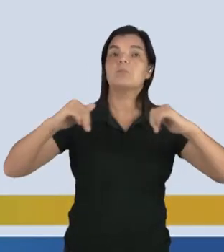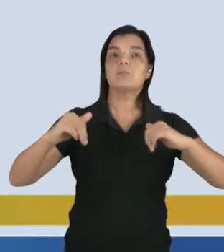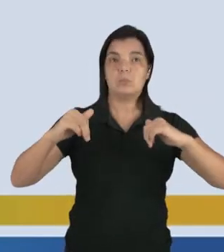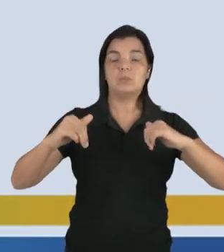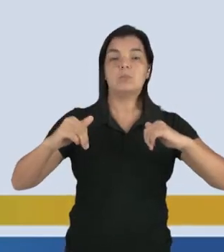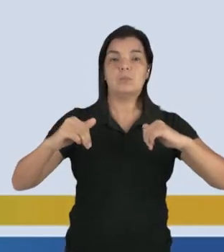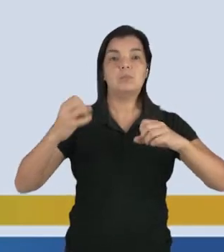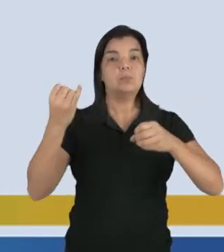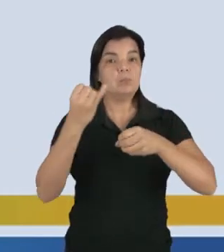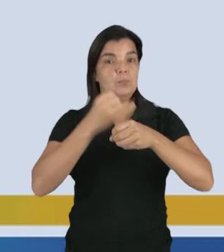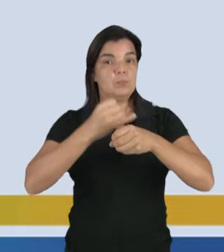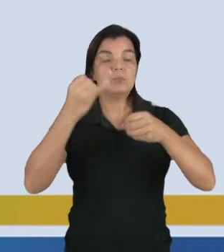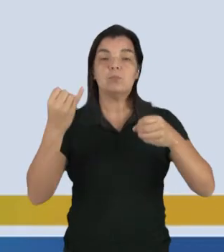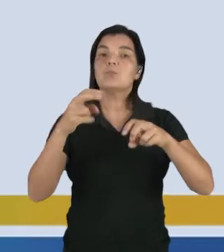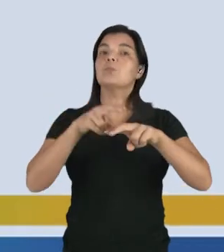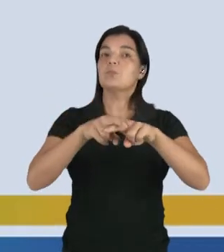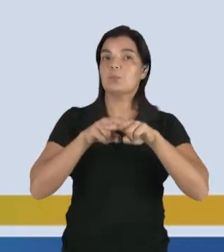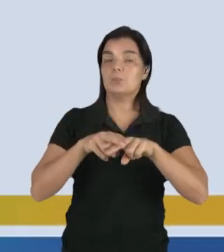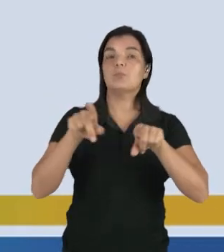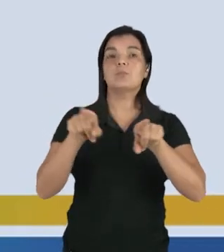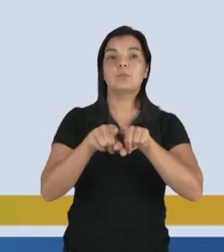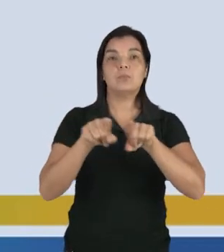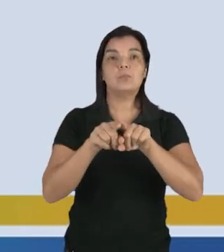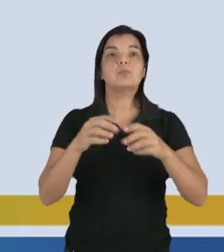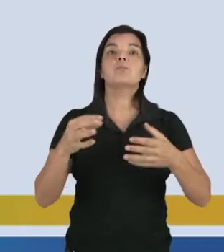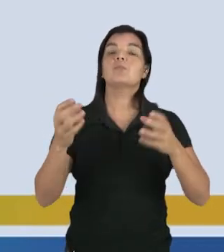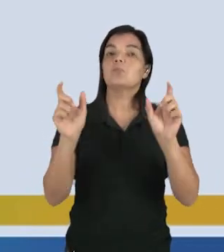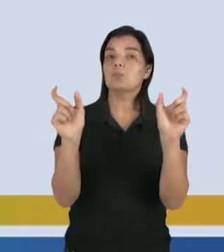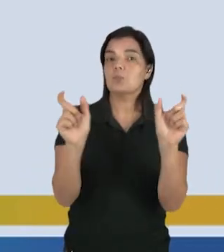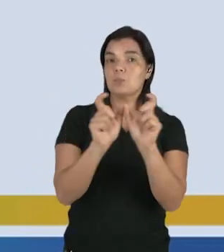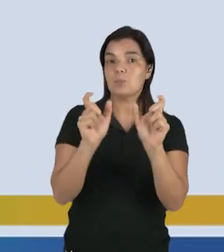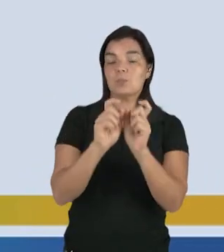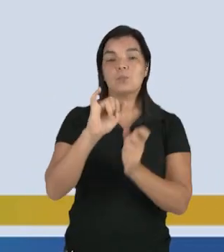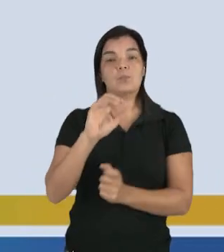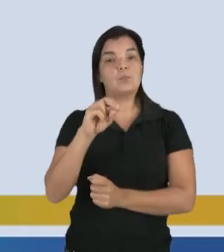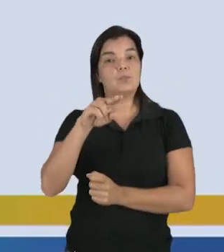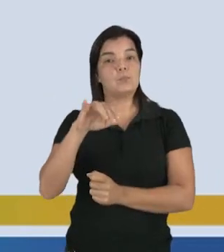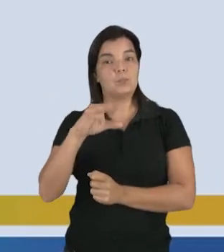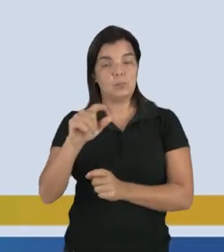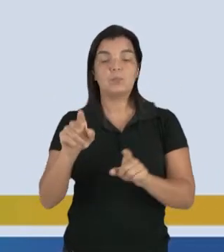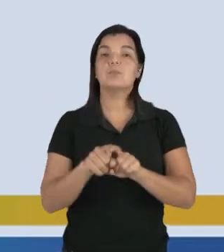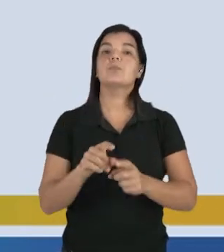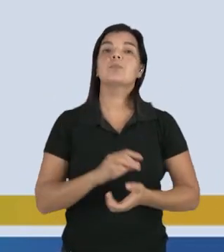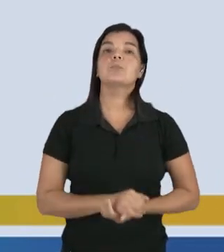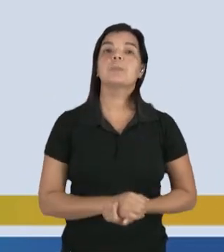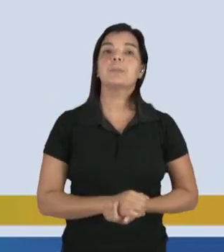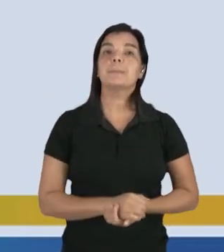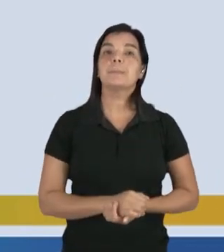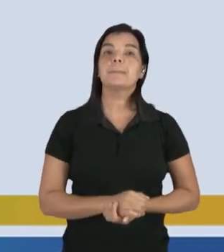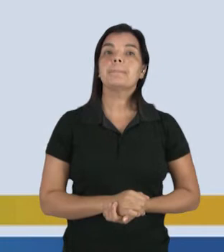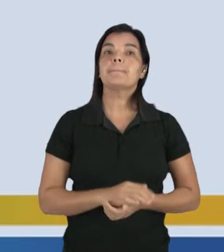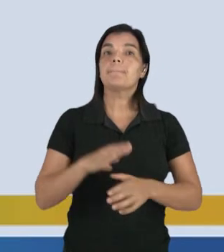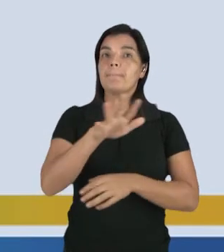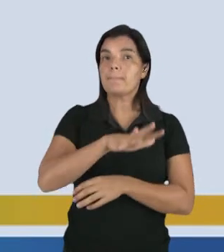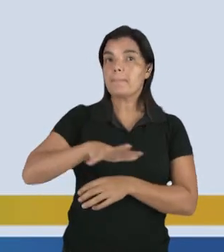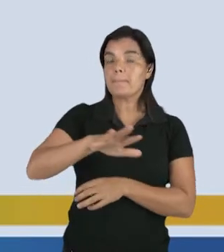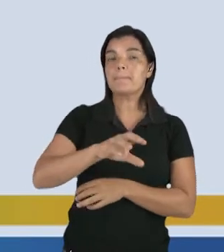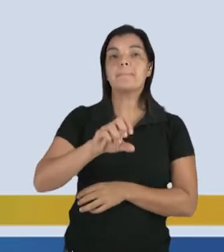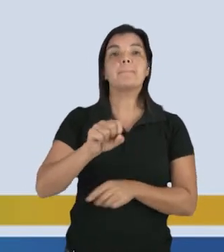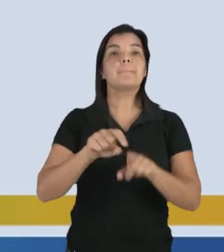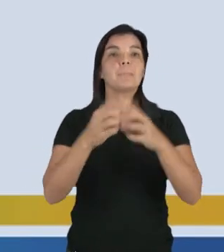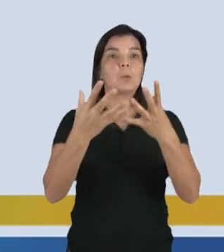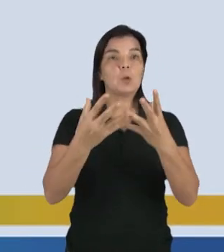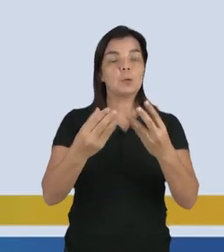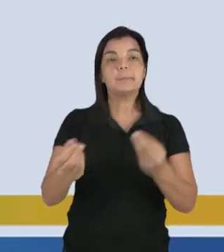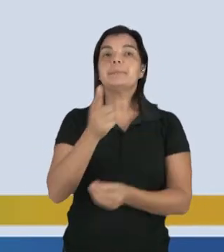separação de íons. Por isso que eles são compostos iônicos, formados por íons, ok? A maioria dos sais